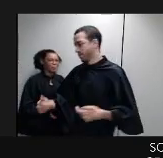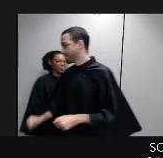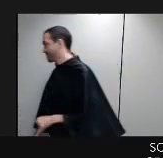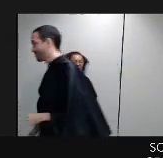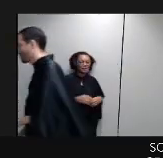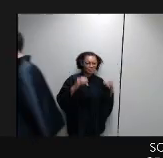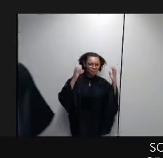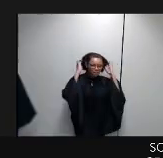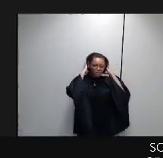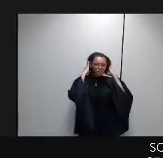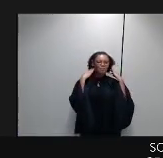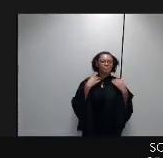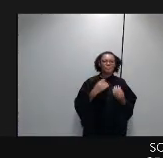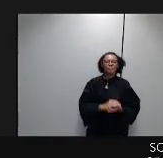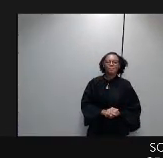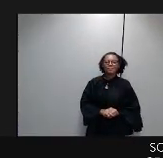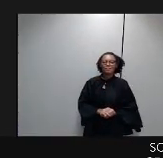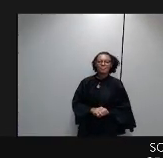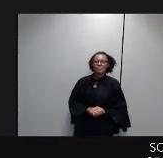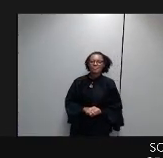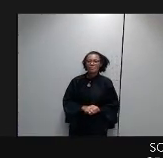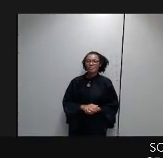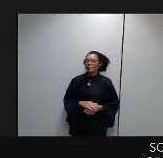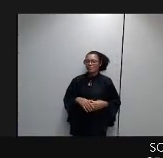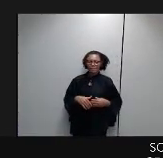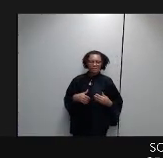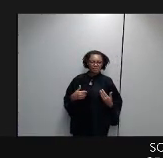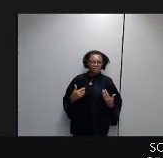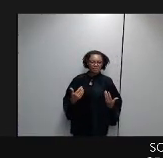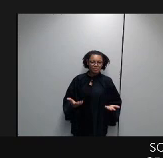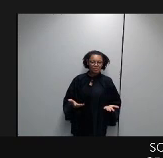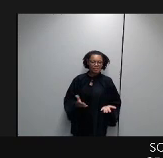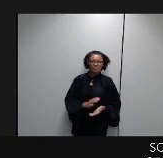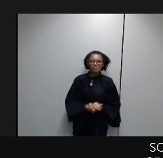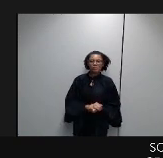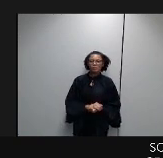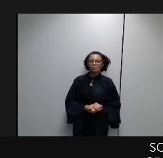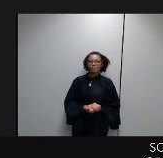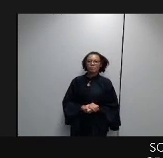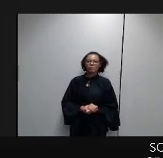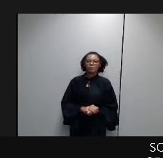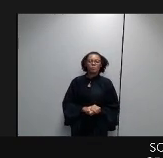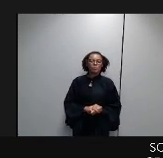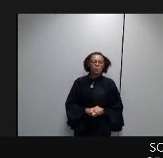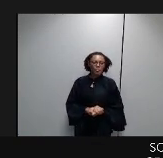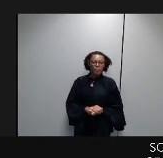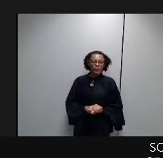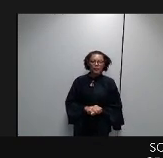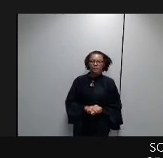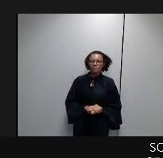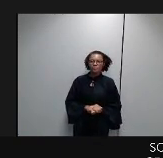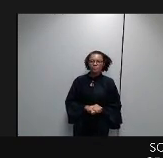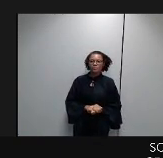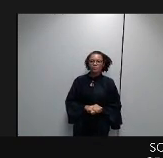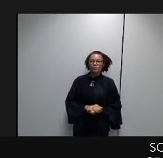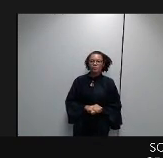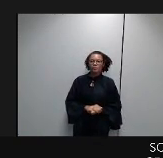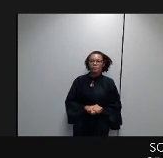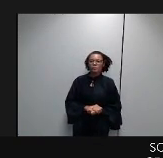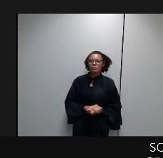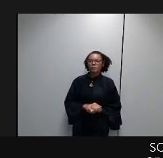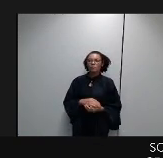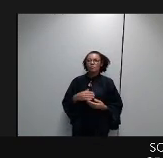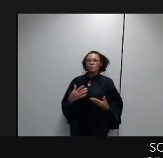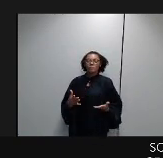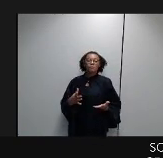devedor então eu não eu não cogito embora aceite passei a fazenda por uma execução